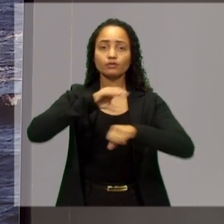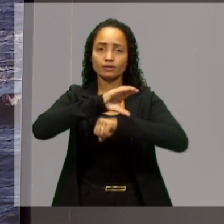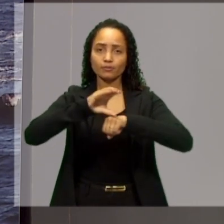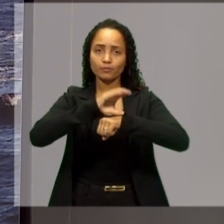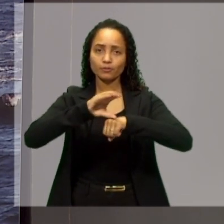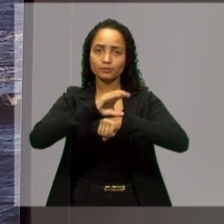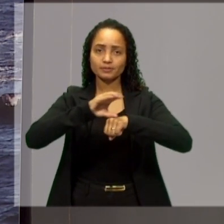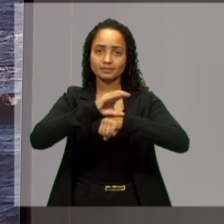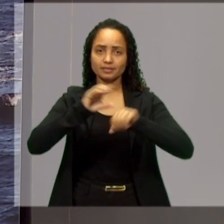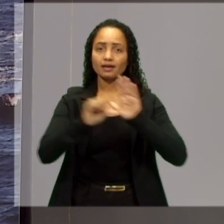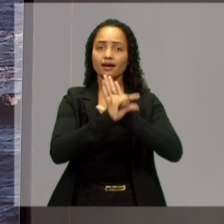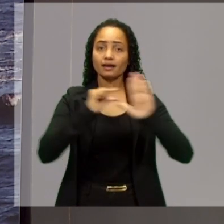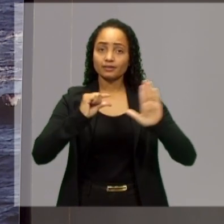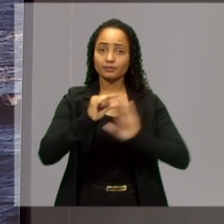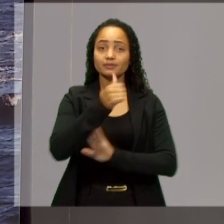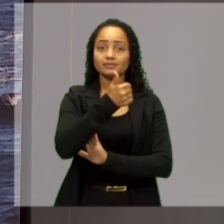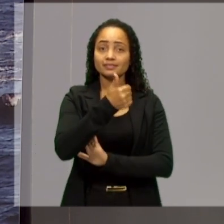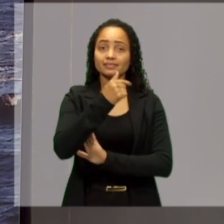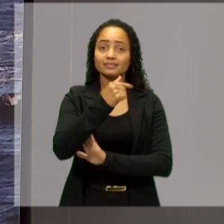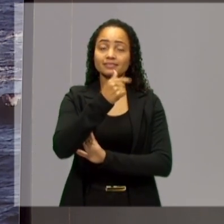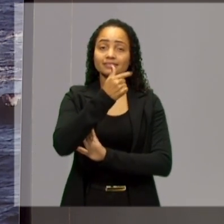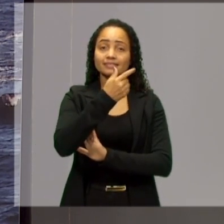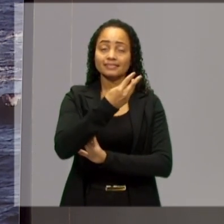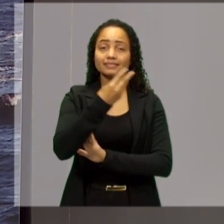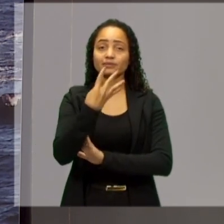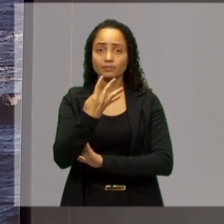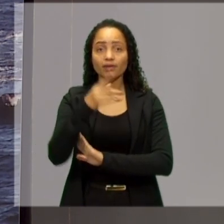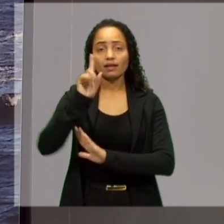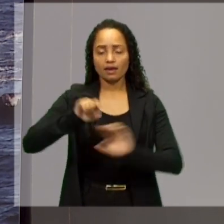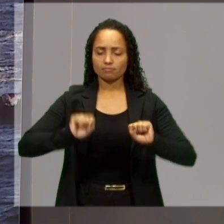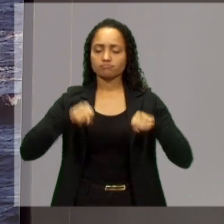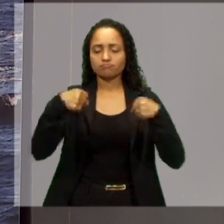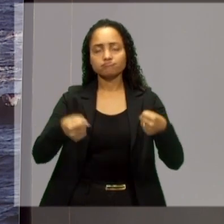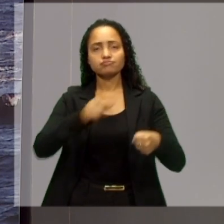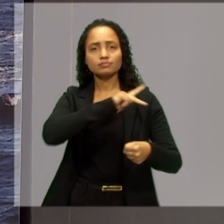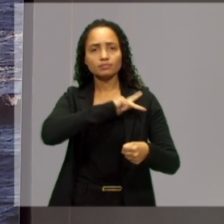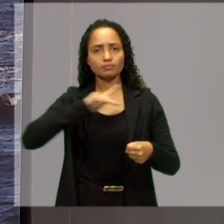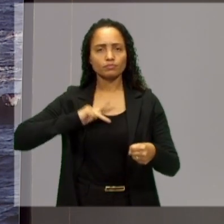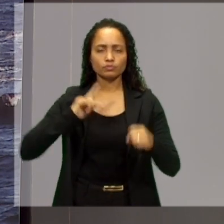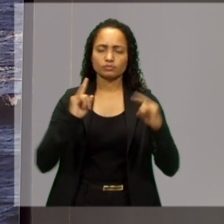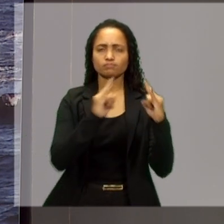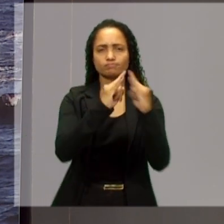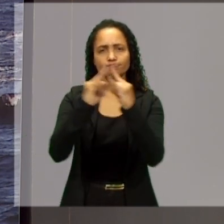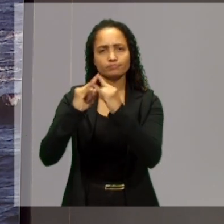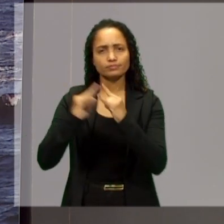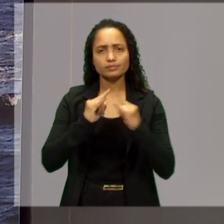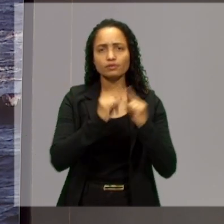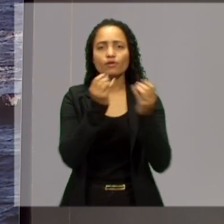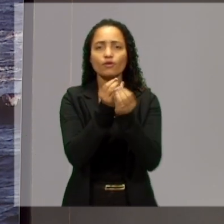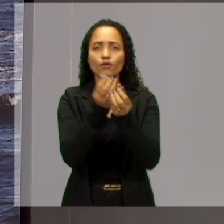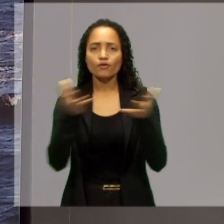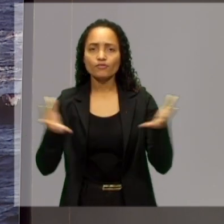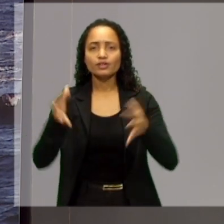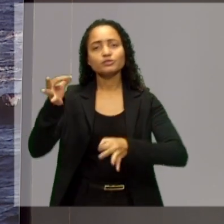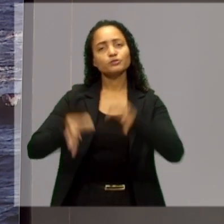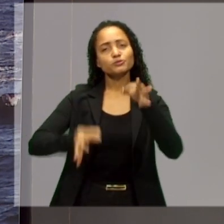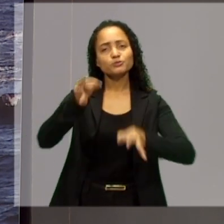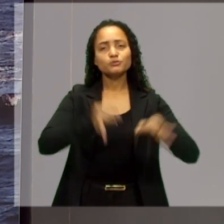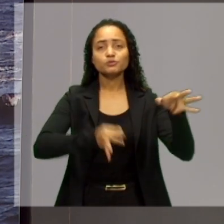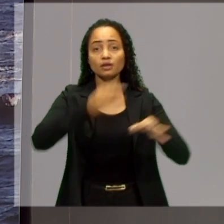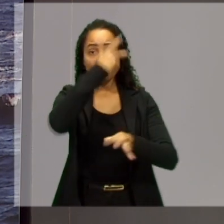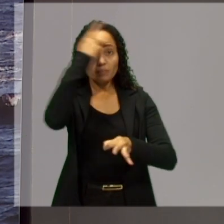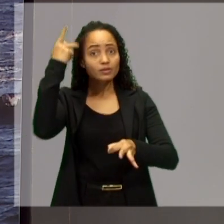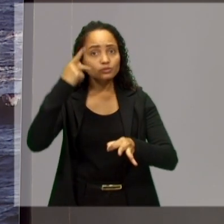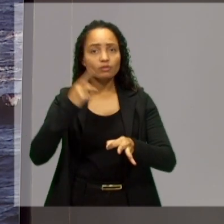artigo 134? É a Defensoria Pública, uma instituição que dá acesso à justiça para aqueles que não